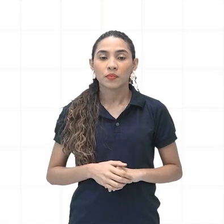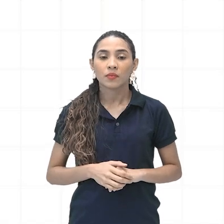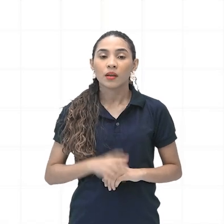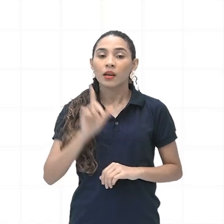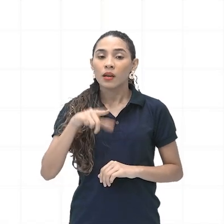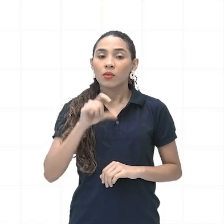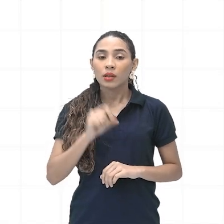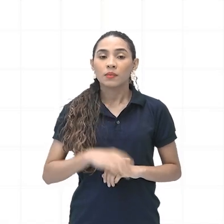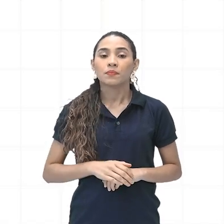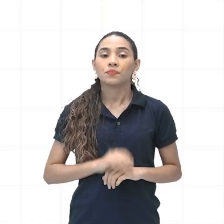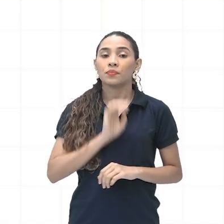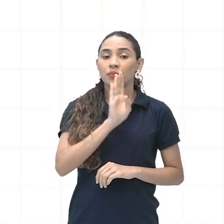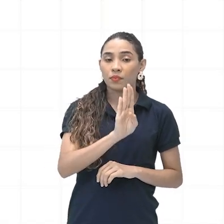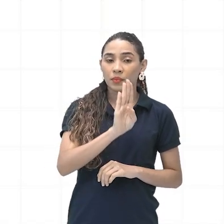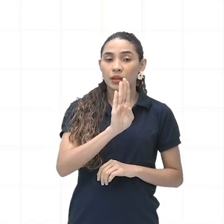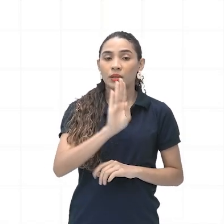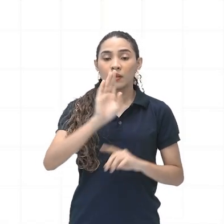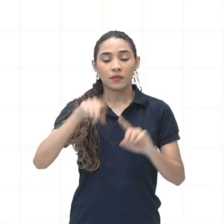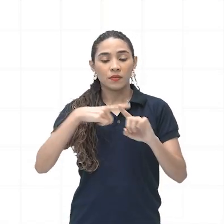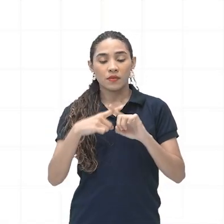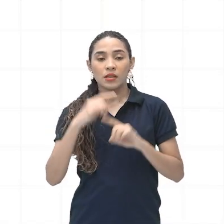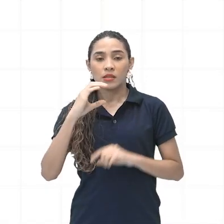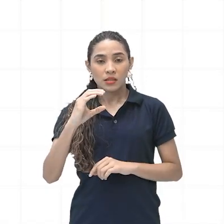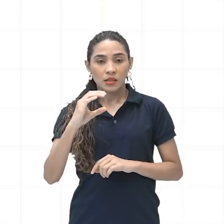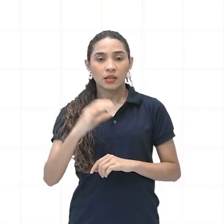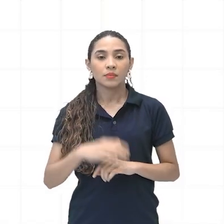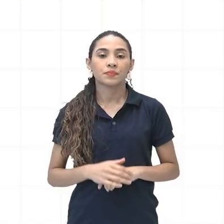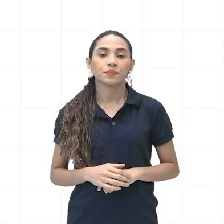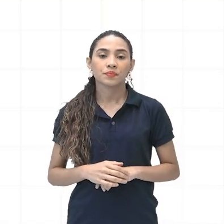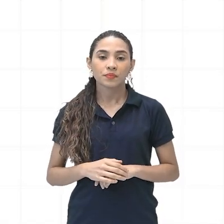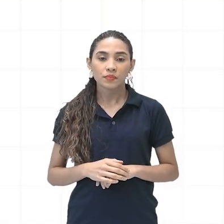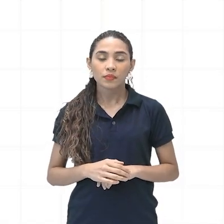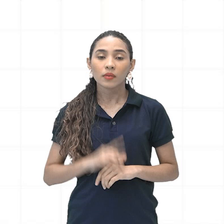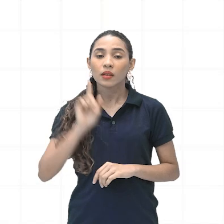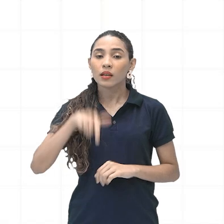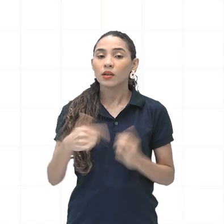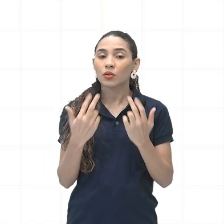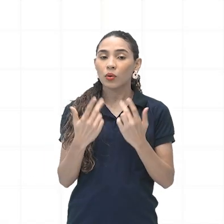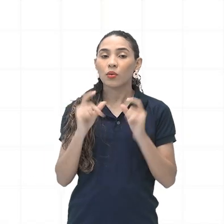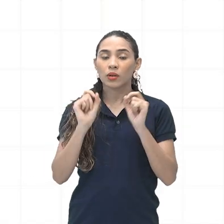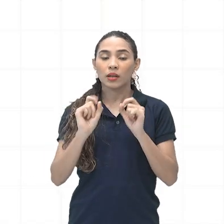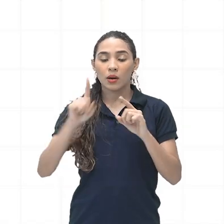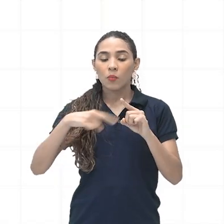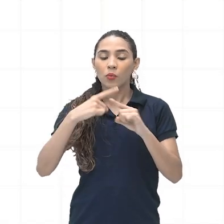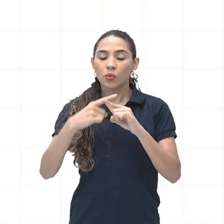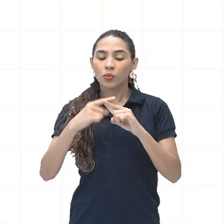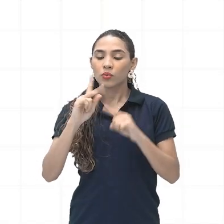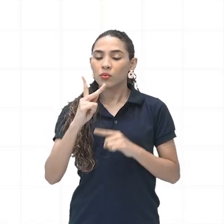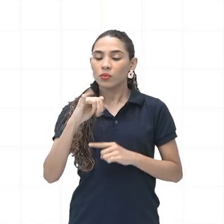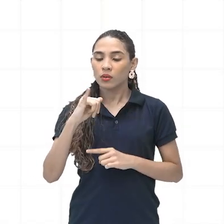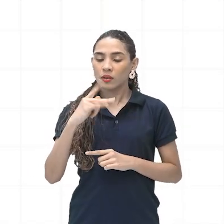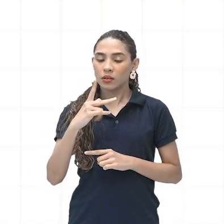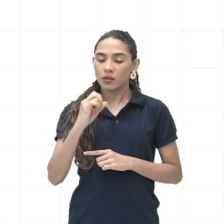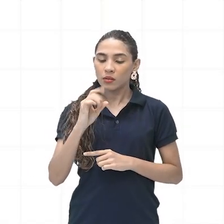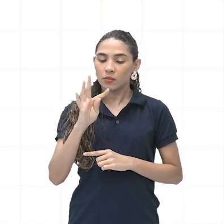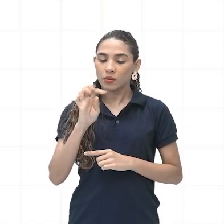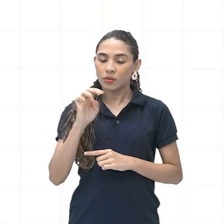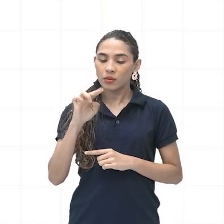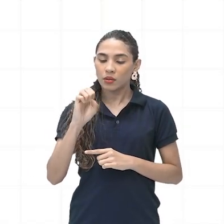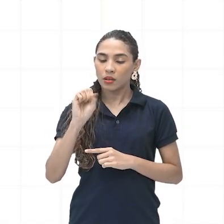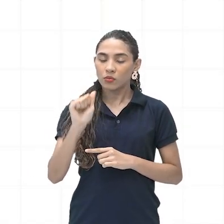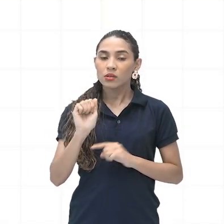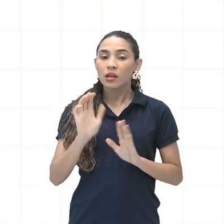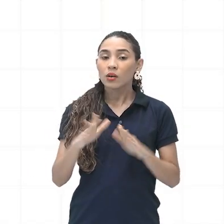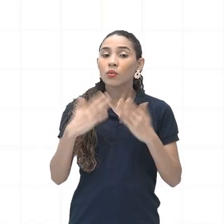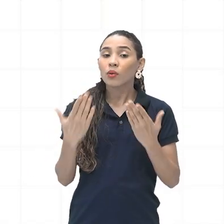Serão B e C. É igual ao produto da hipotenusa. Quem vai ser